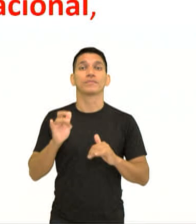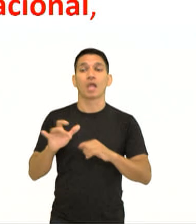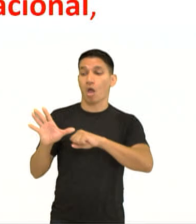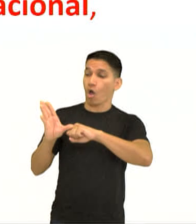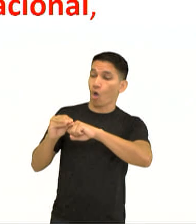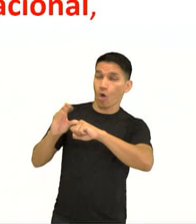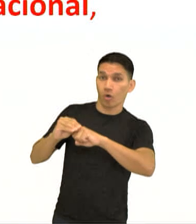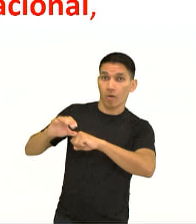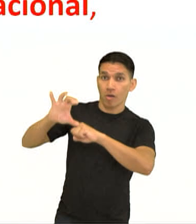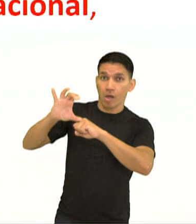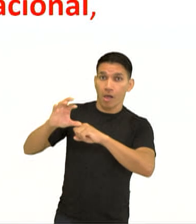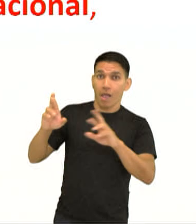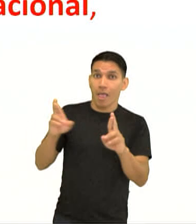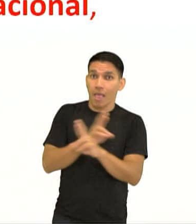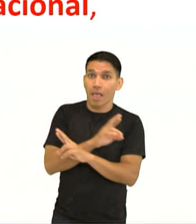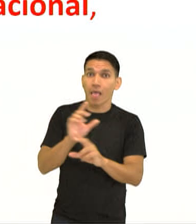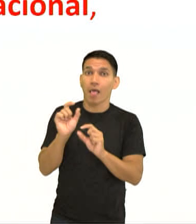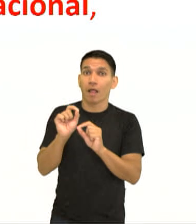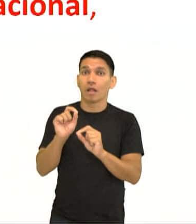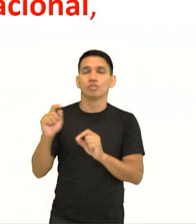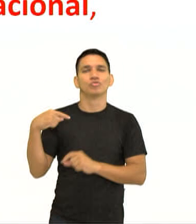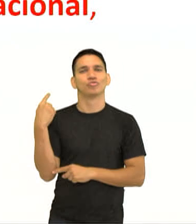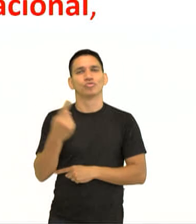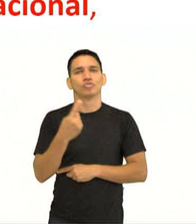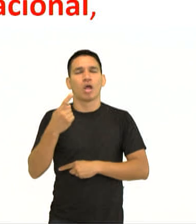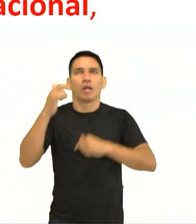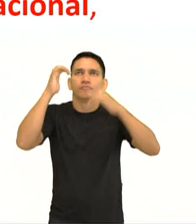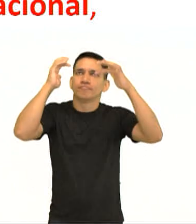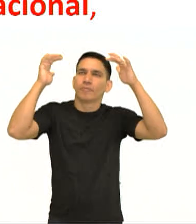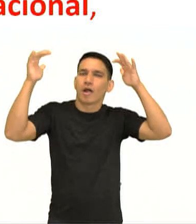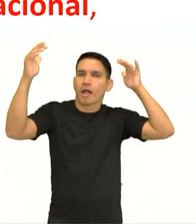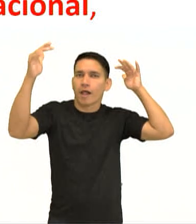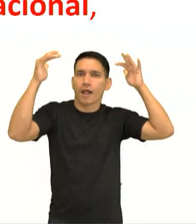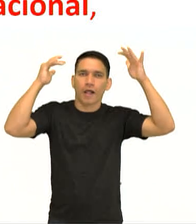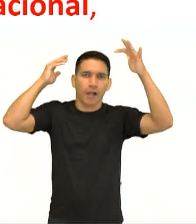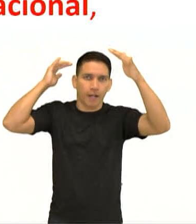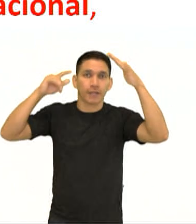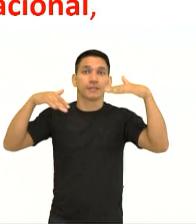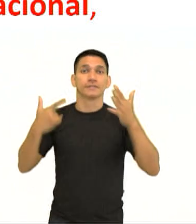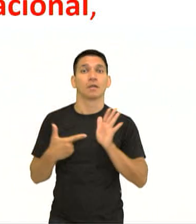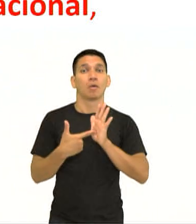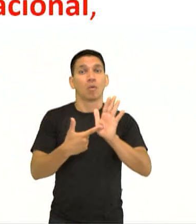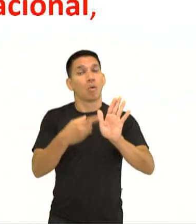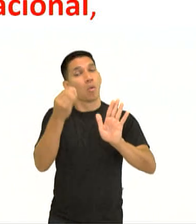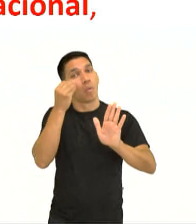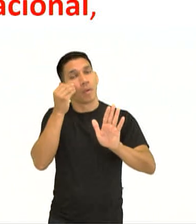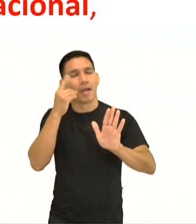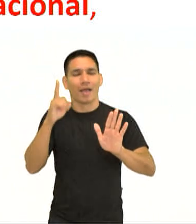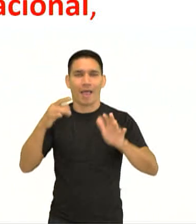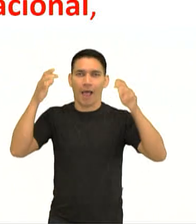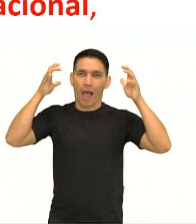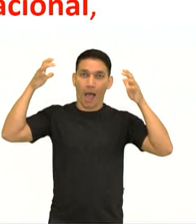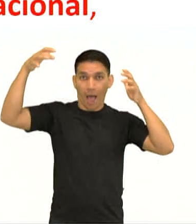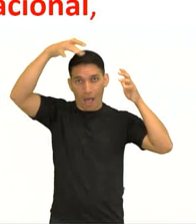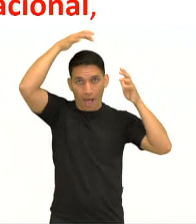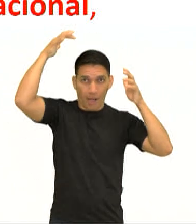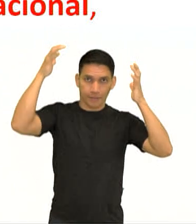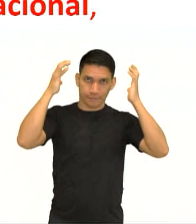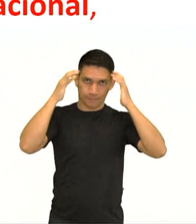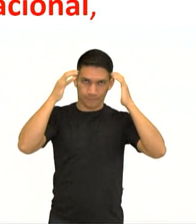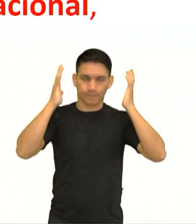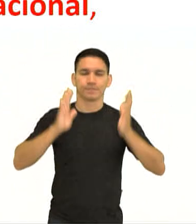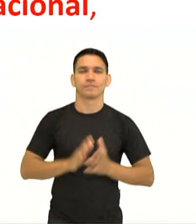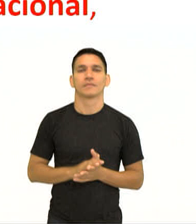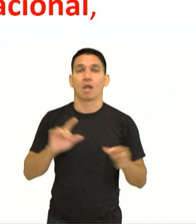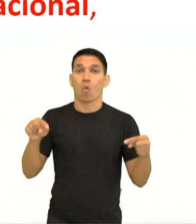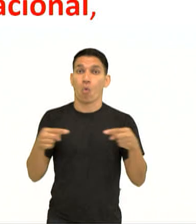ele é relacionado à nossa cabeça, então o ponto focal dessa alma é aqui, tá? De acordo com Platão, então,